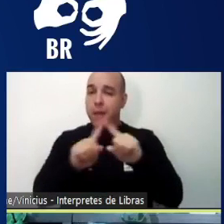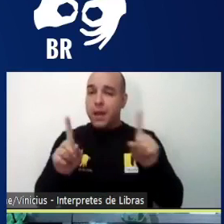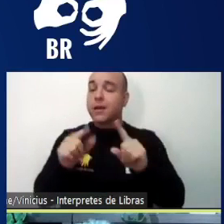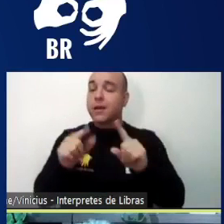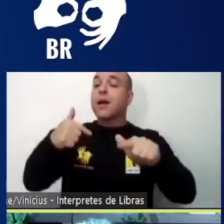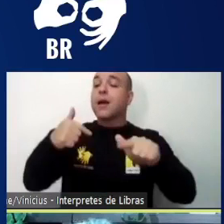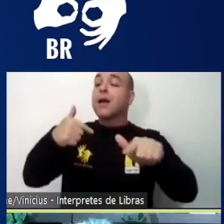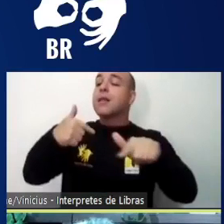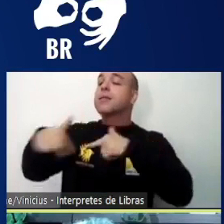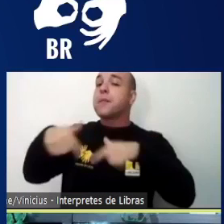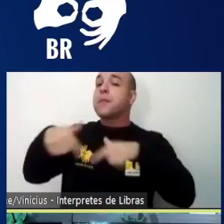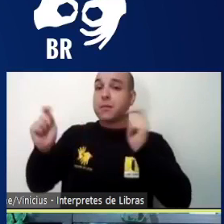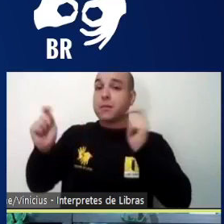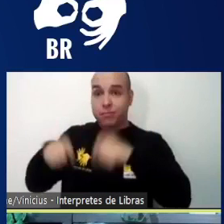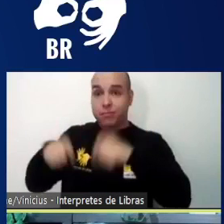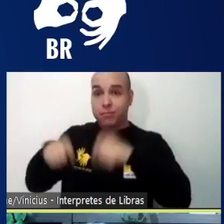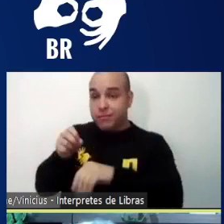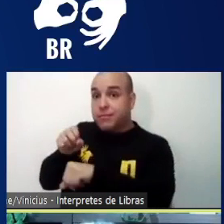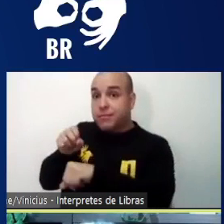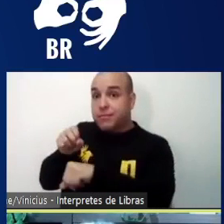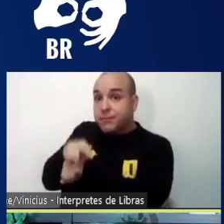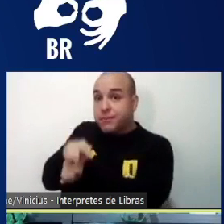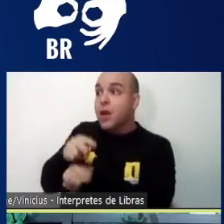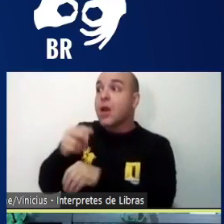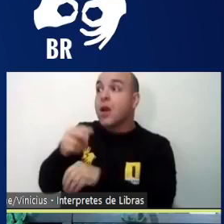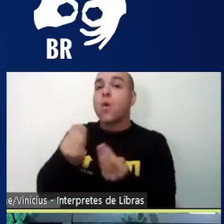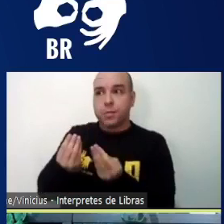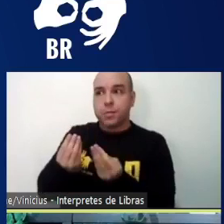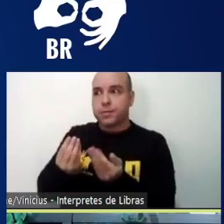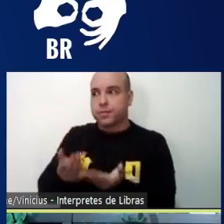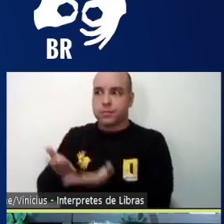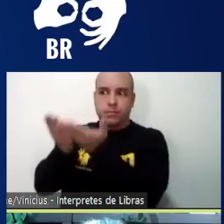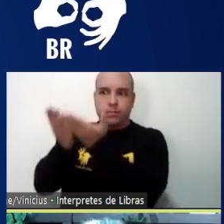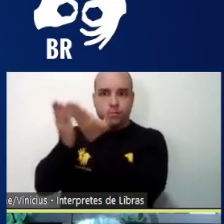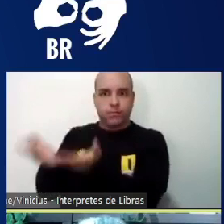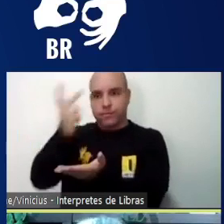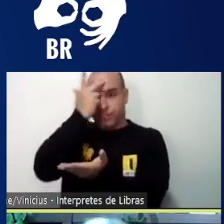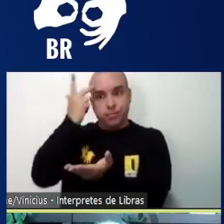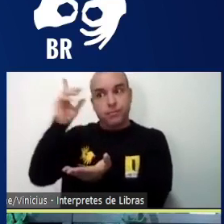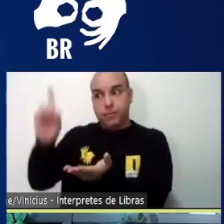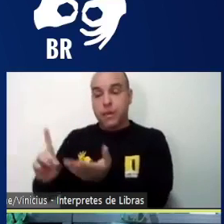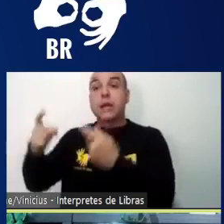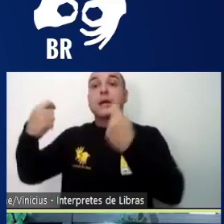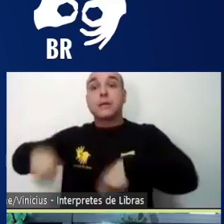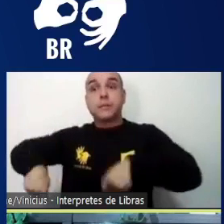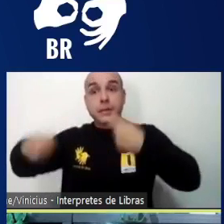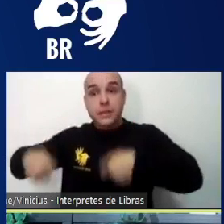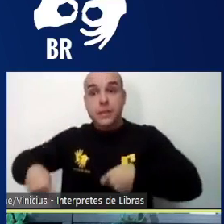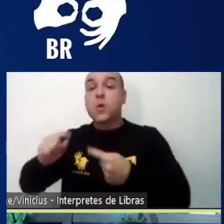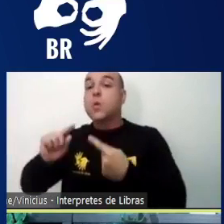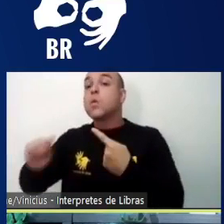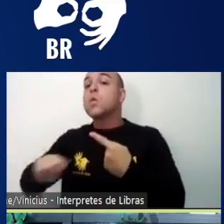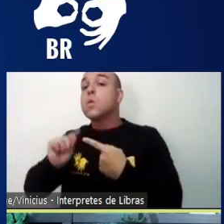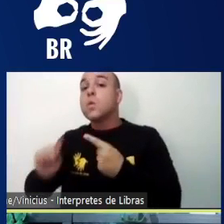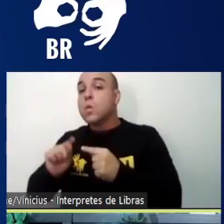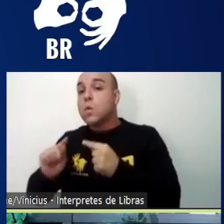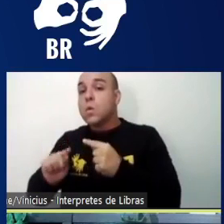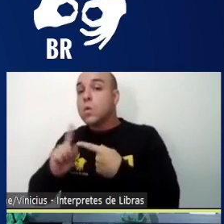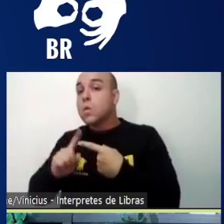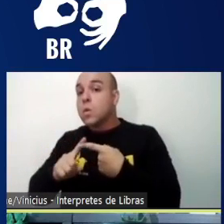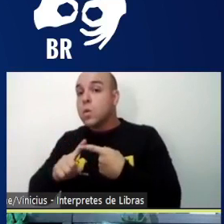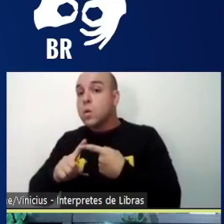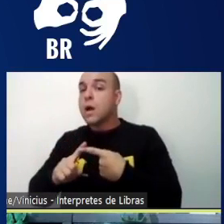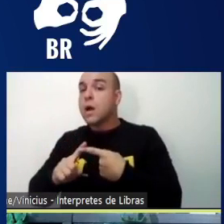elas dependem de sua capacidade de trabalhar e da disposição da sociedade em abrir os espaços para